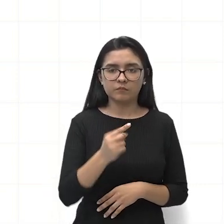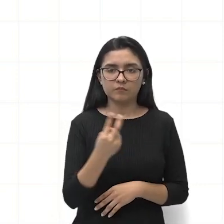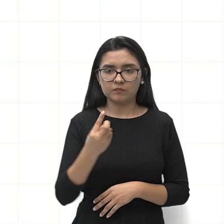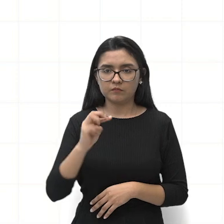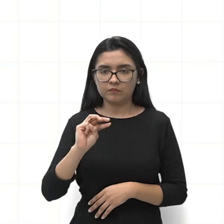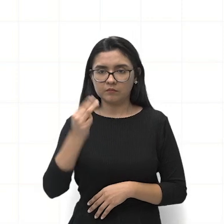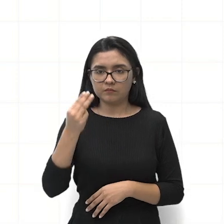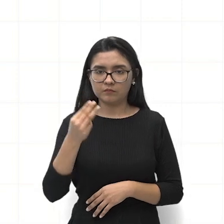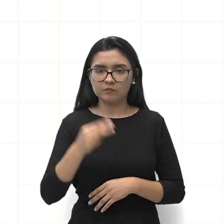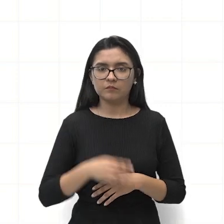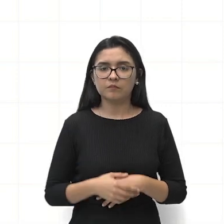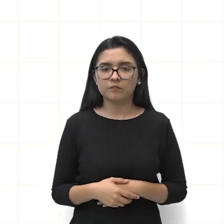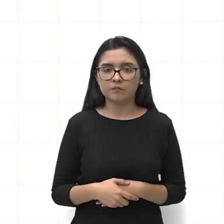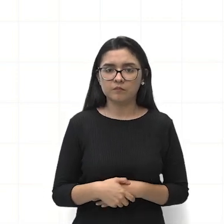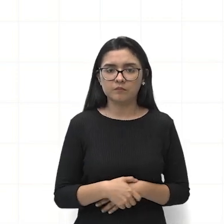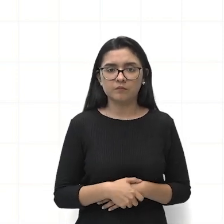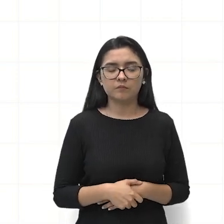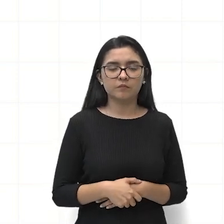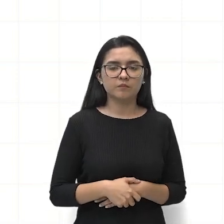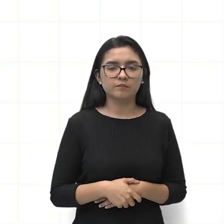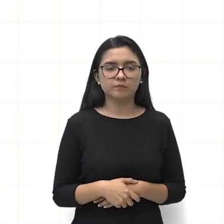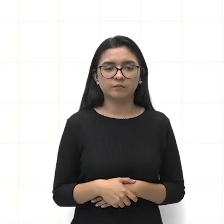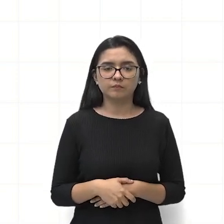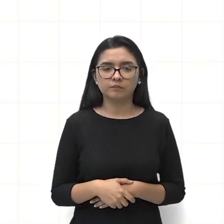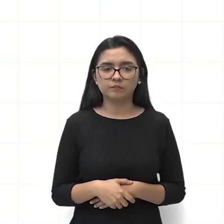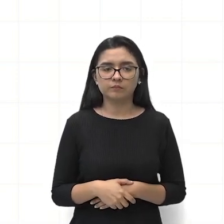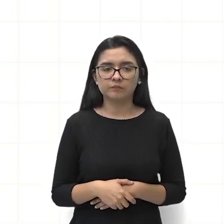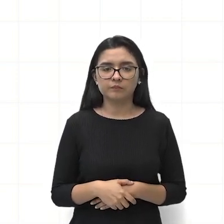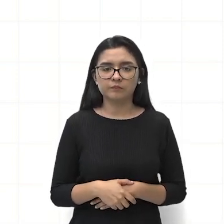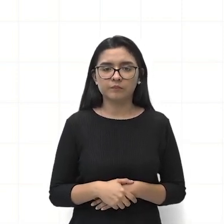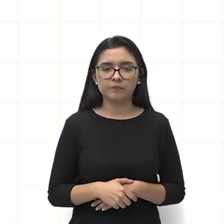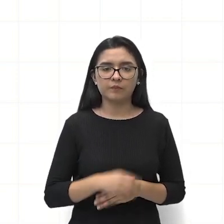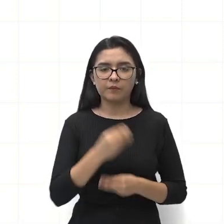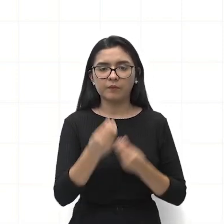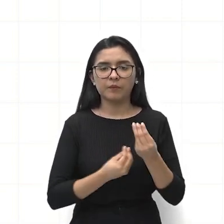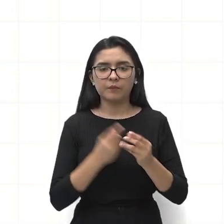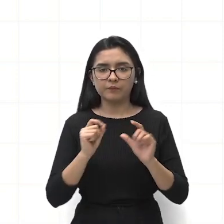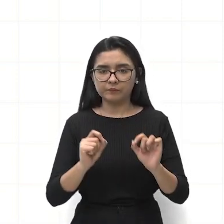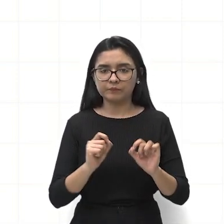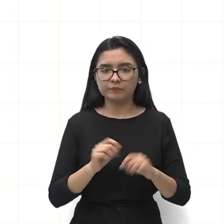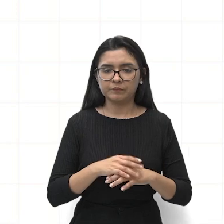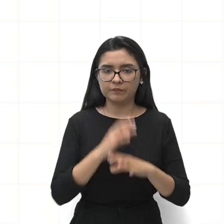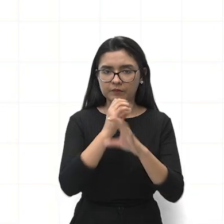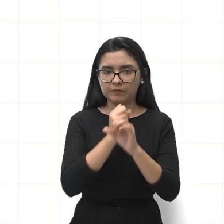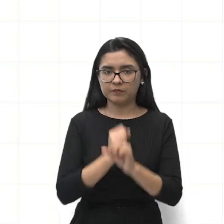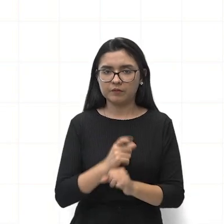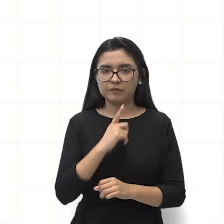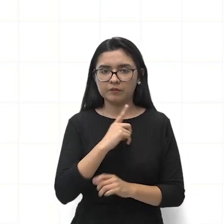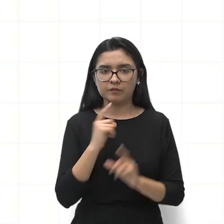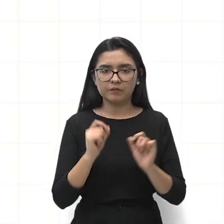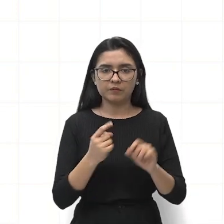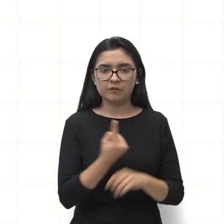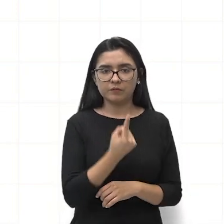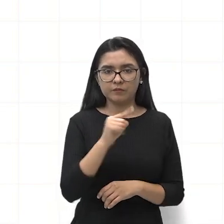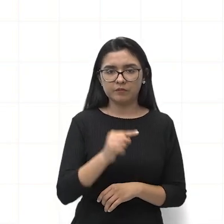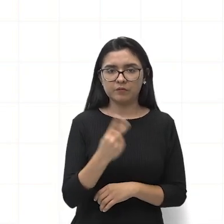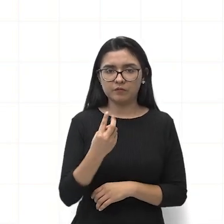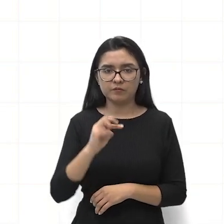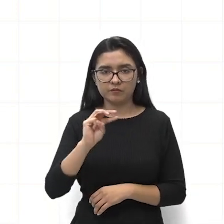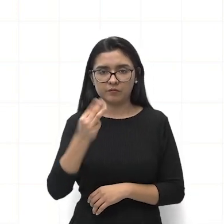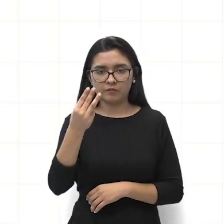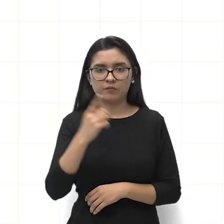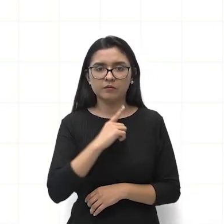1,2 elevado a 3. Olha só, como é que vai ficar esse negócio aqui, ó? Eu tenho 1,2 elevado a 3, então eu